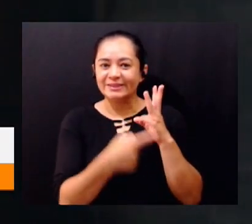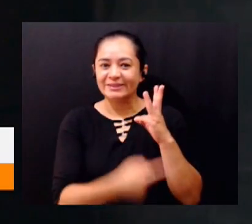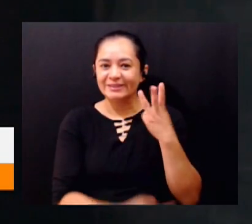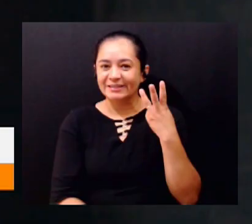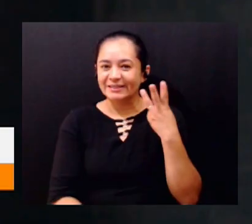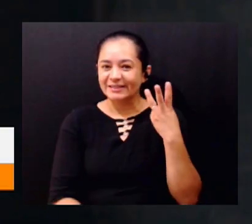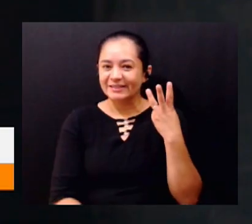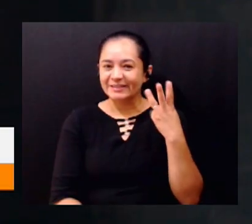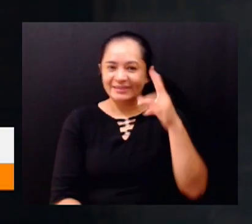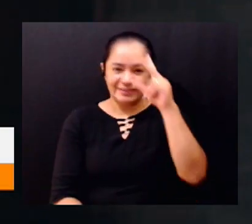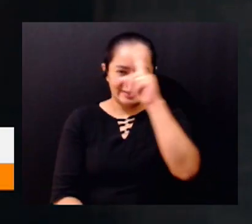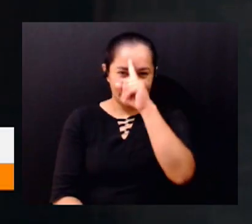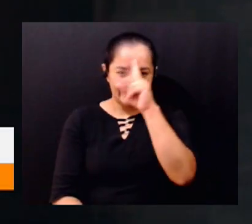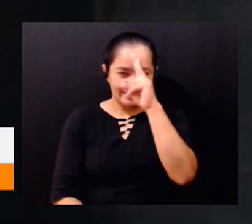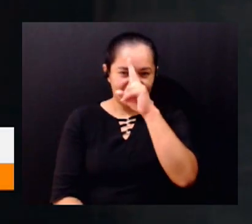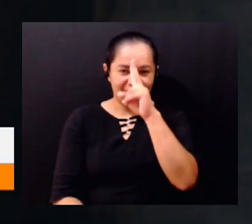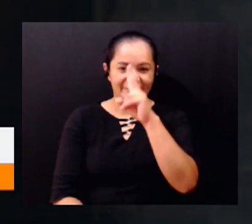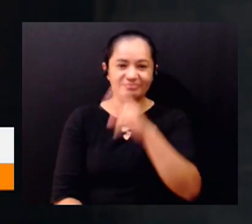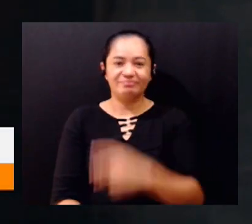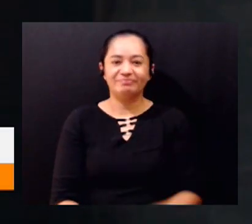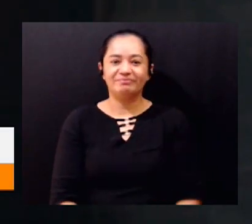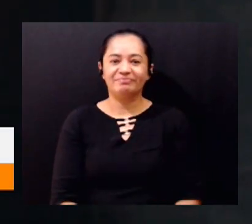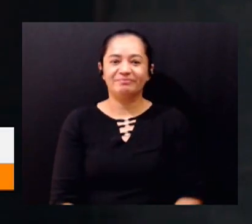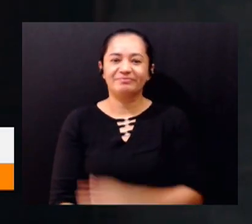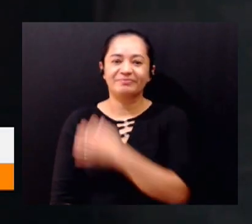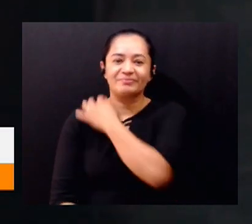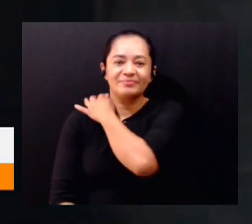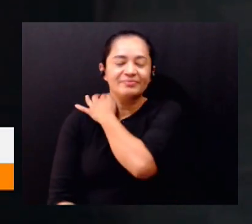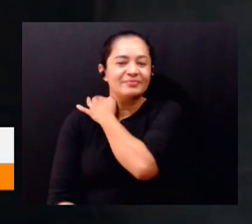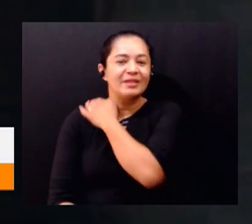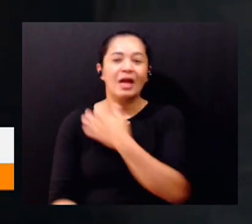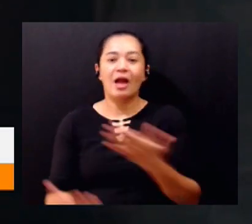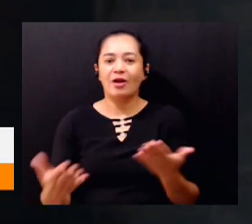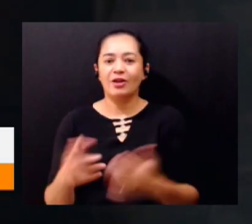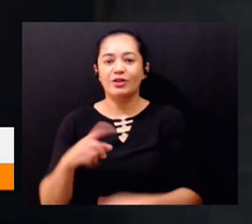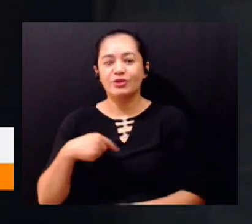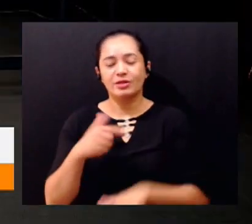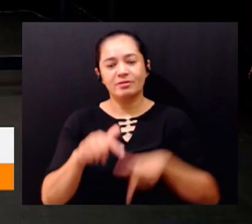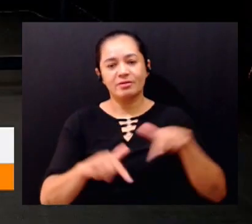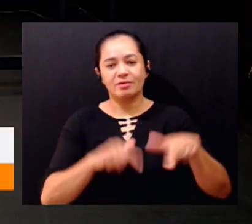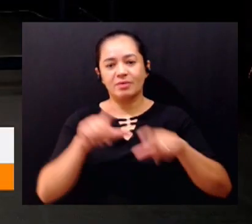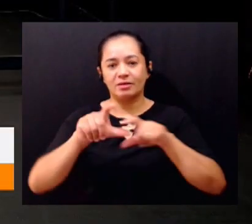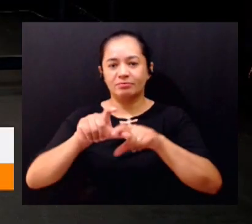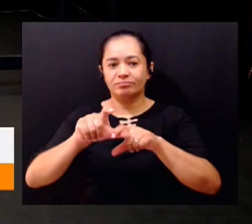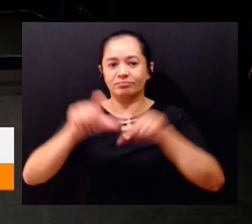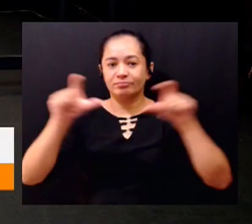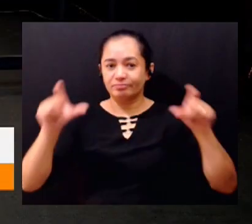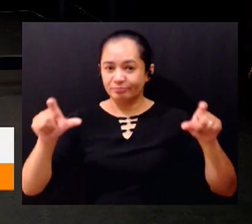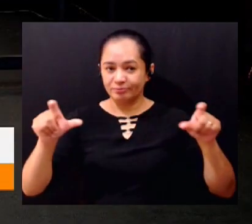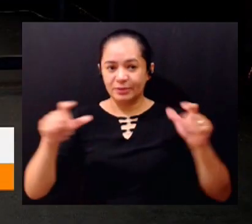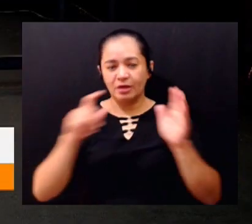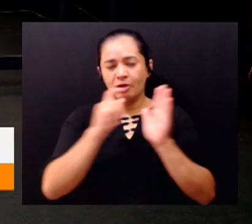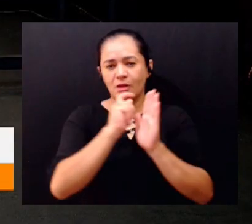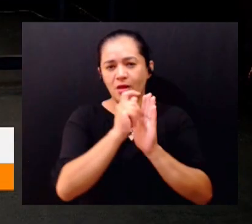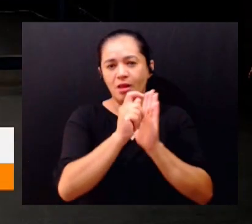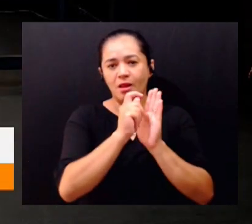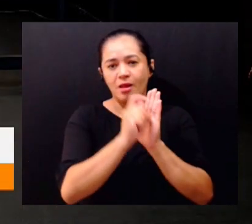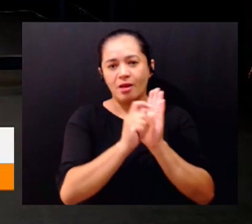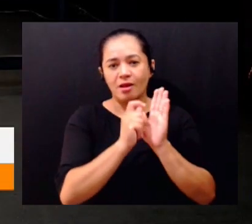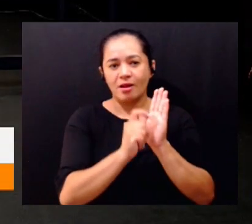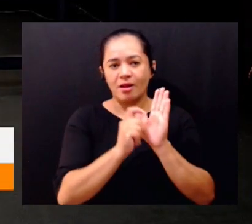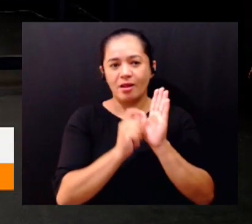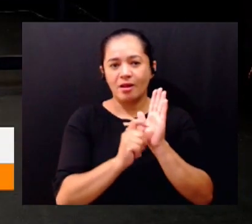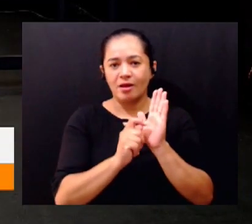aí, quando a gente trabalha assim de forma independente, nesse caso, eu escrevia para teatro, escrevi sketch, eu fiz 13 anos de teatro